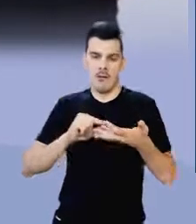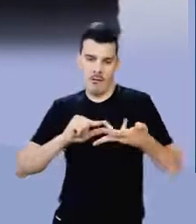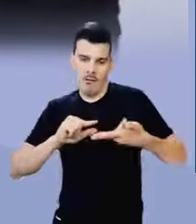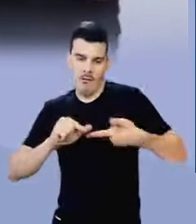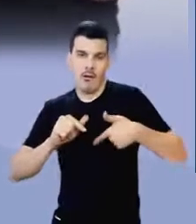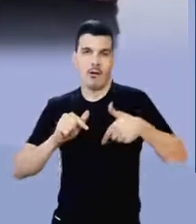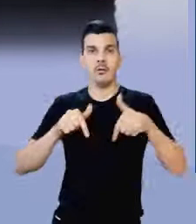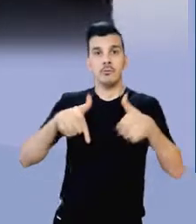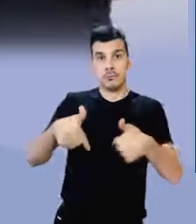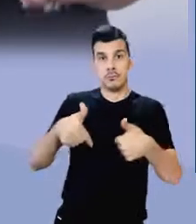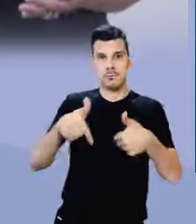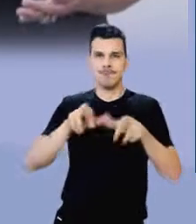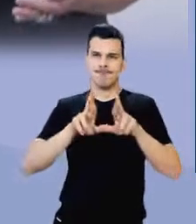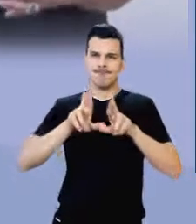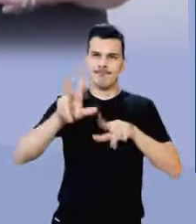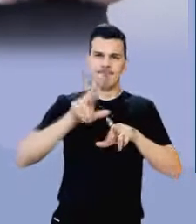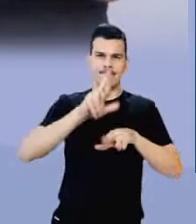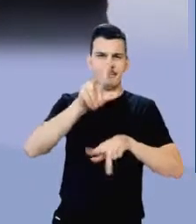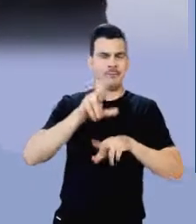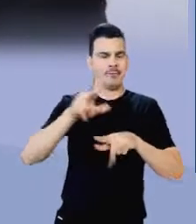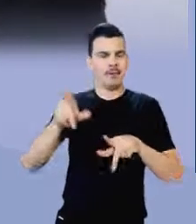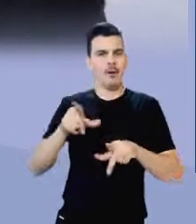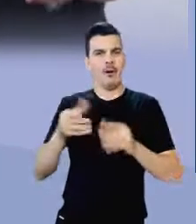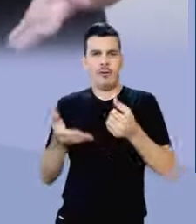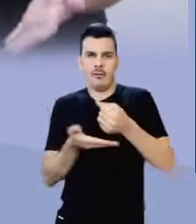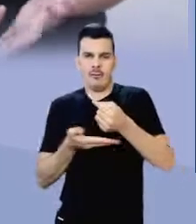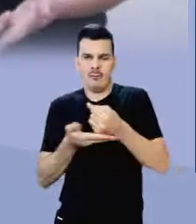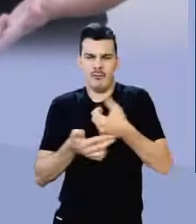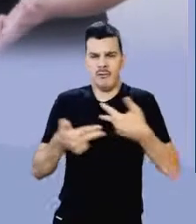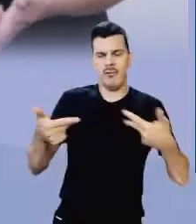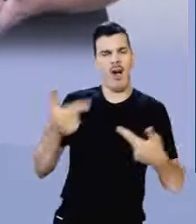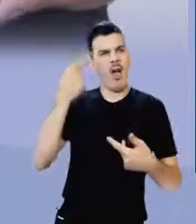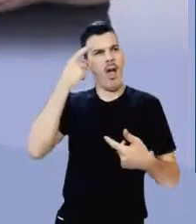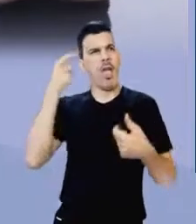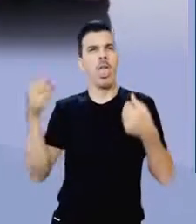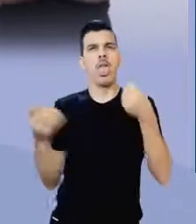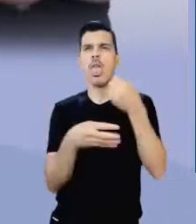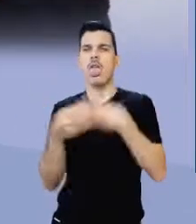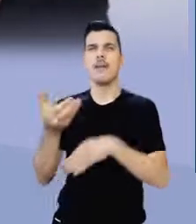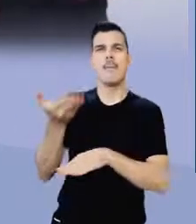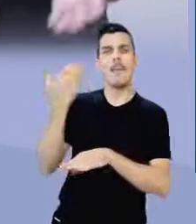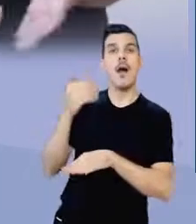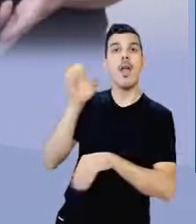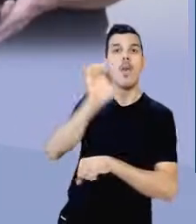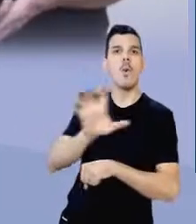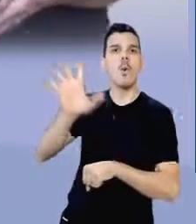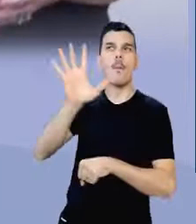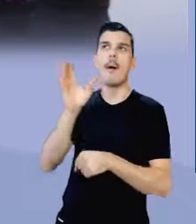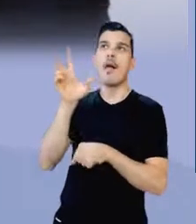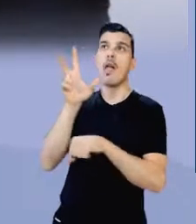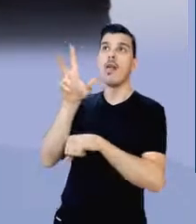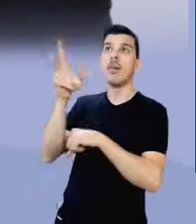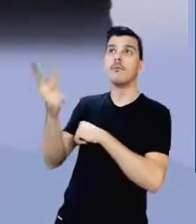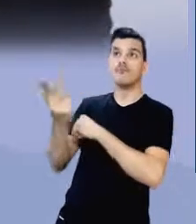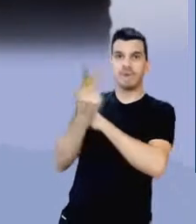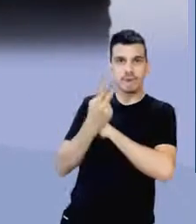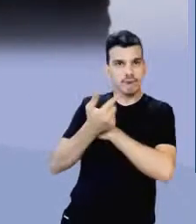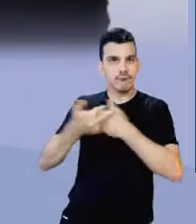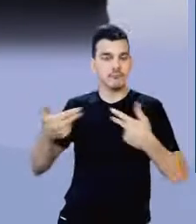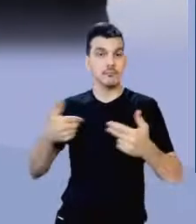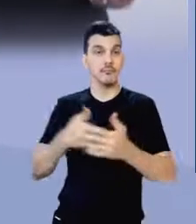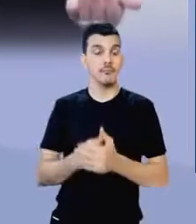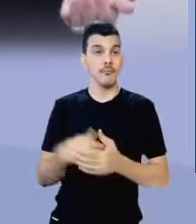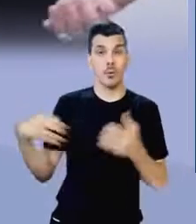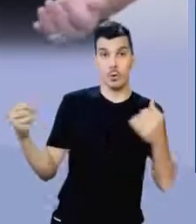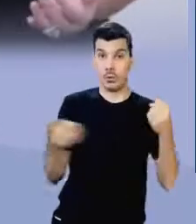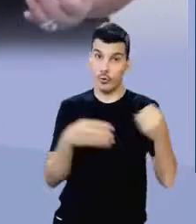suas atitudes diferentes, baseadas nas vanguardas ocorridas na Europa, basearam-se